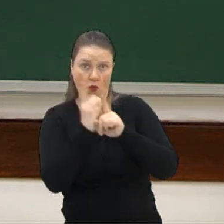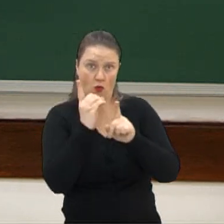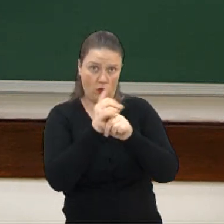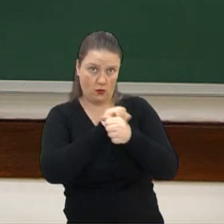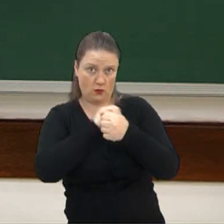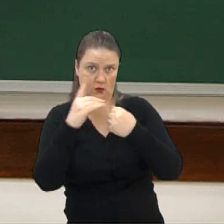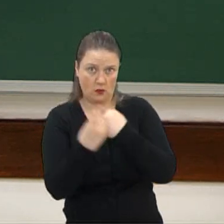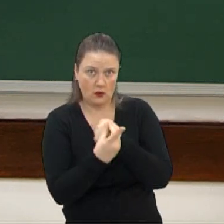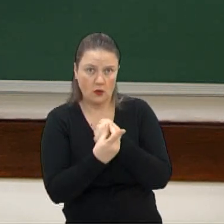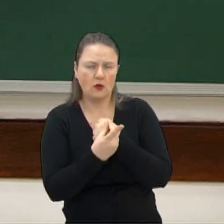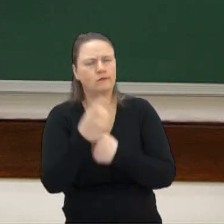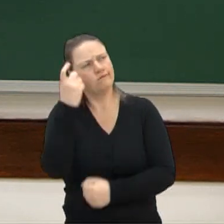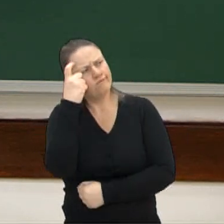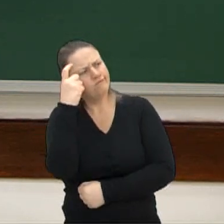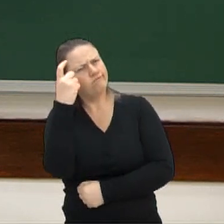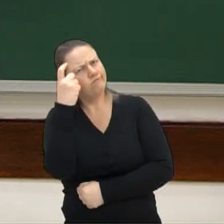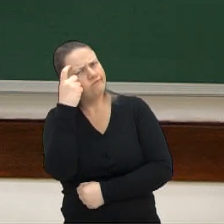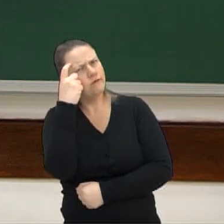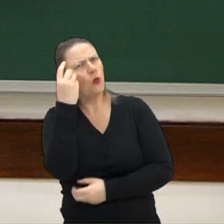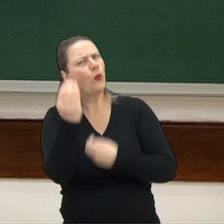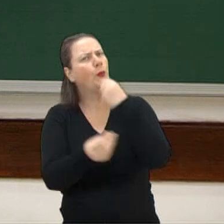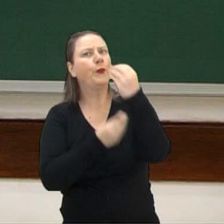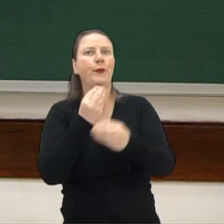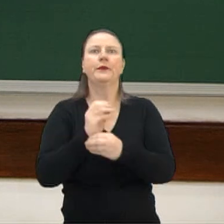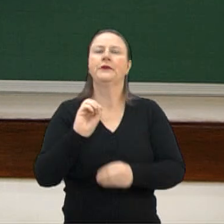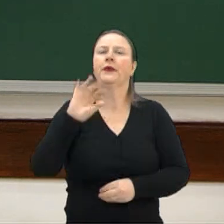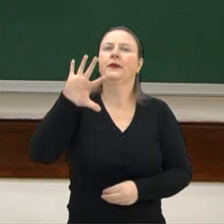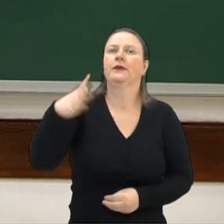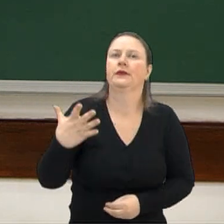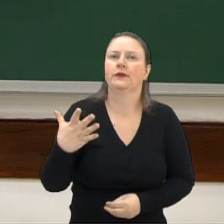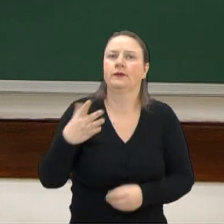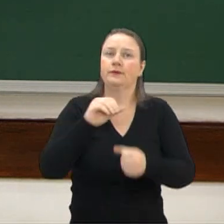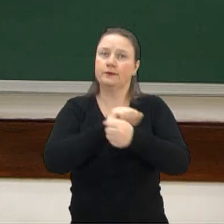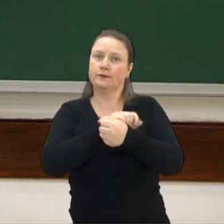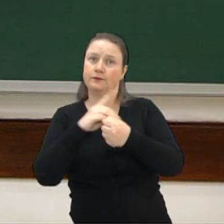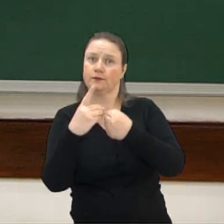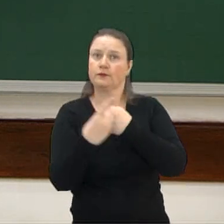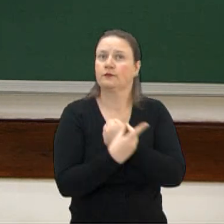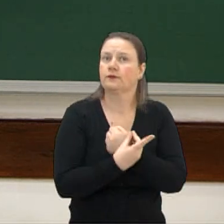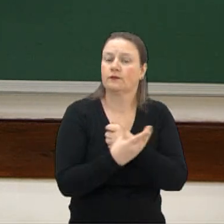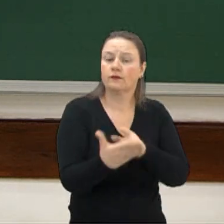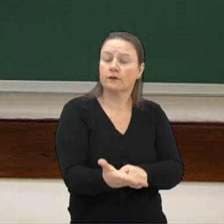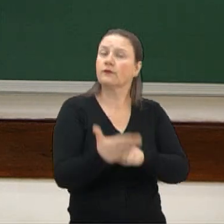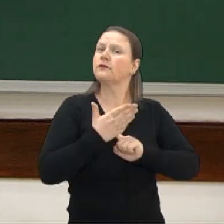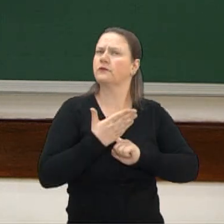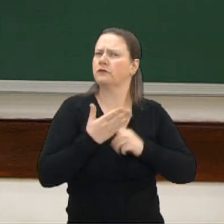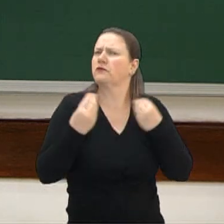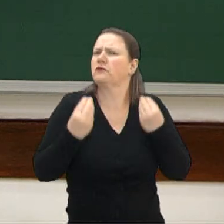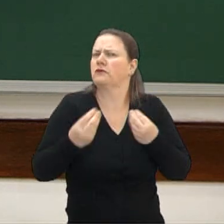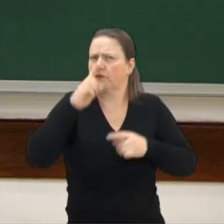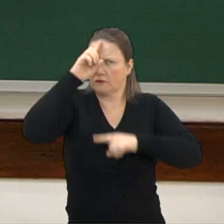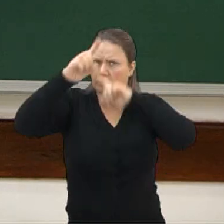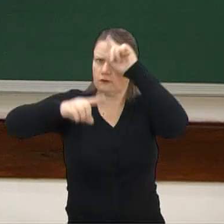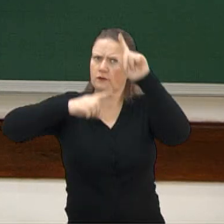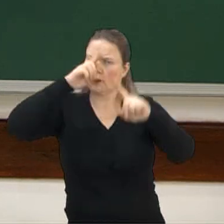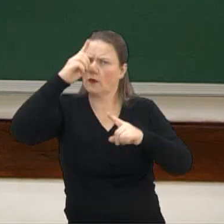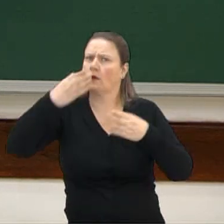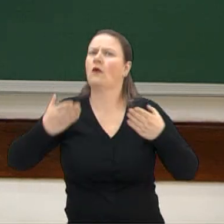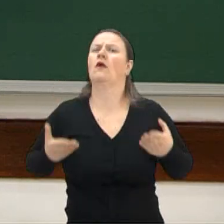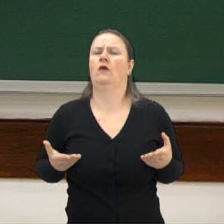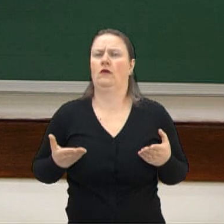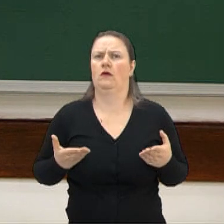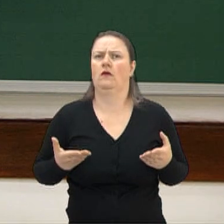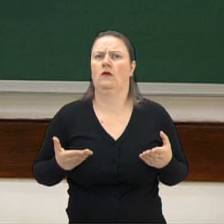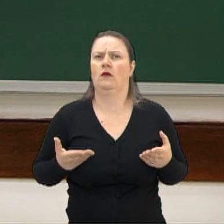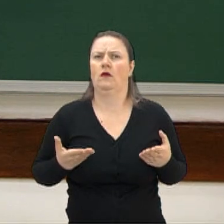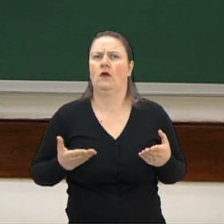advérbio, eu vou pensar nas circunstâncias que esse advérbio está demonstrando. Que ideia que ele está passando? Será